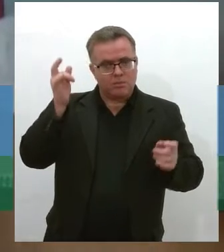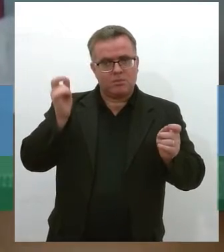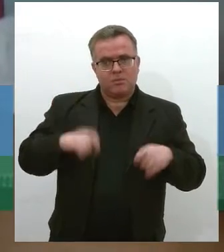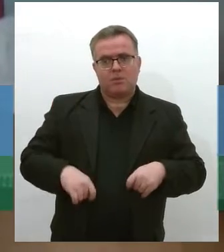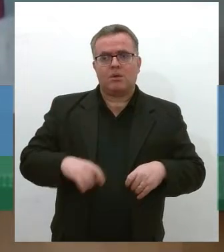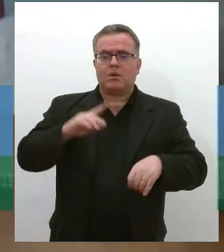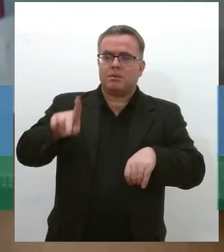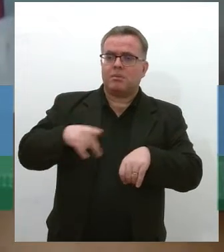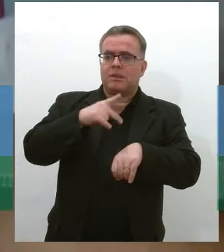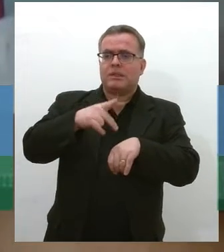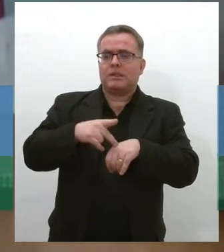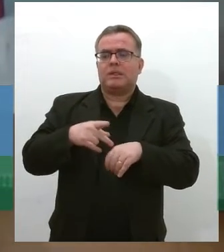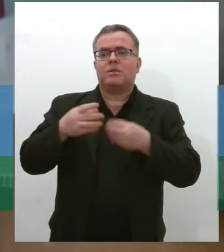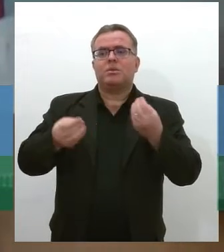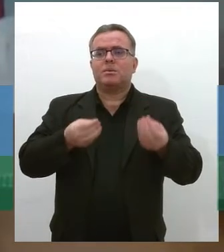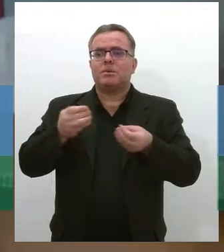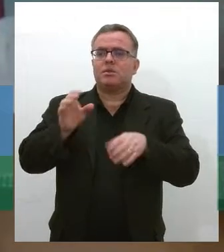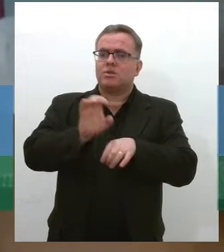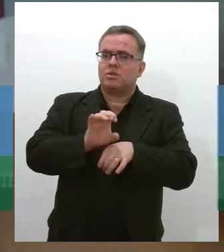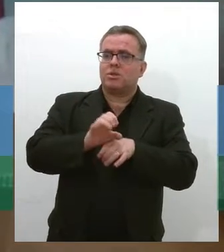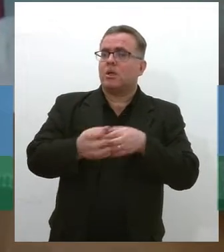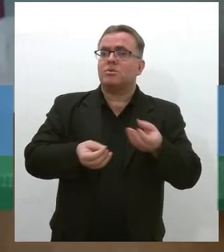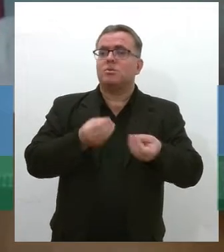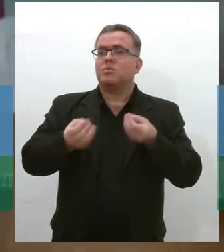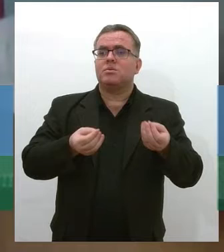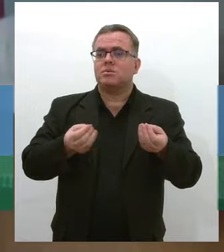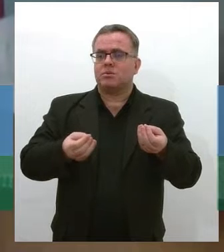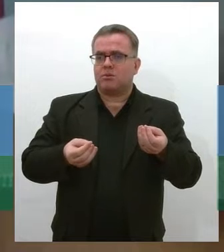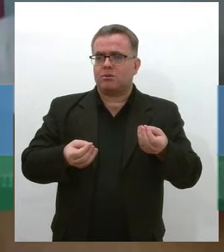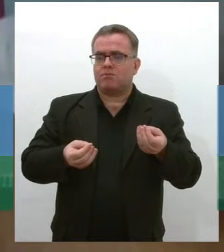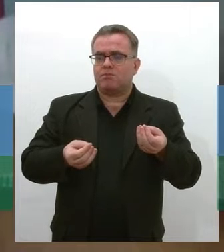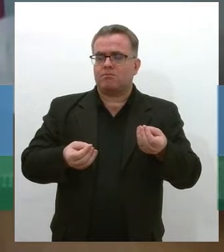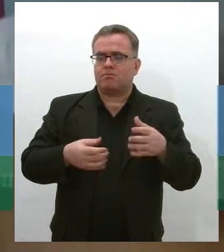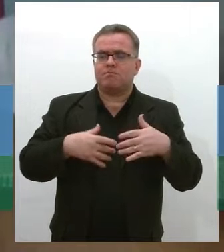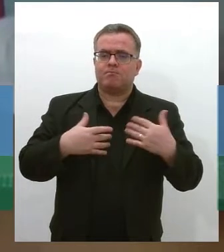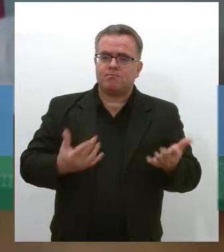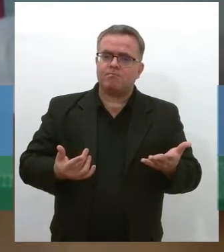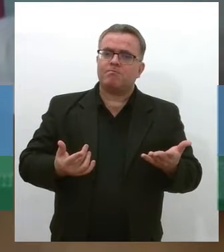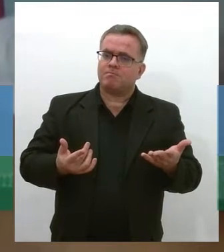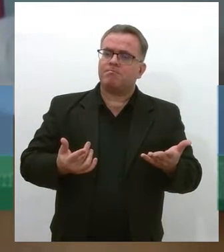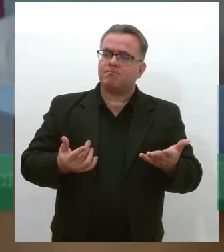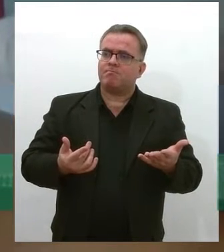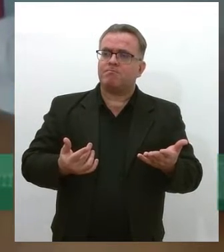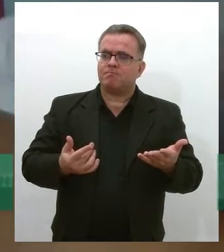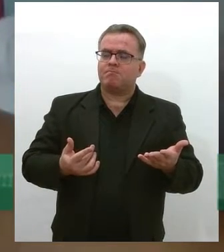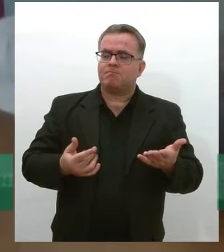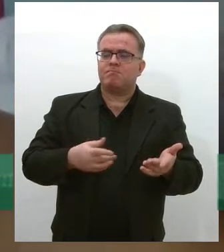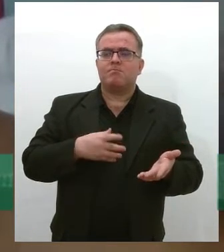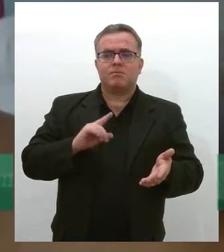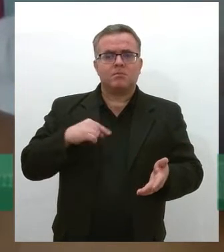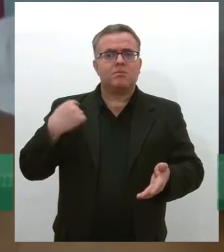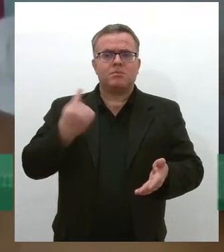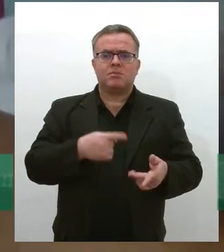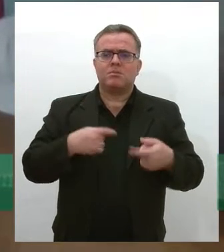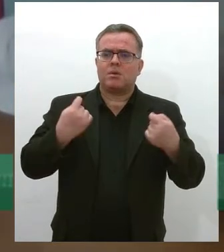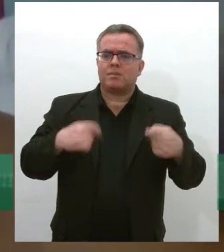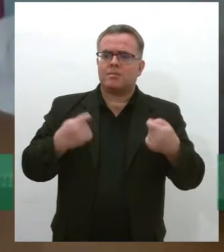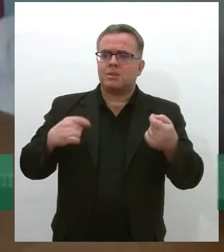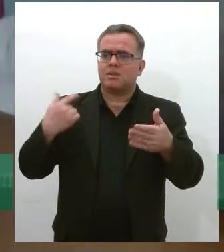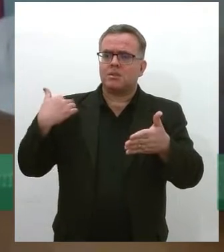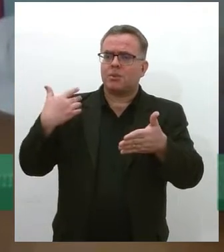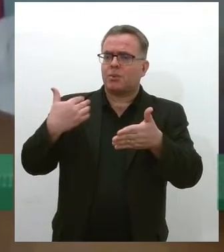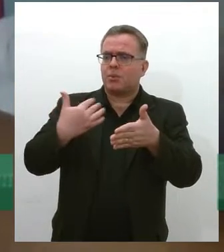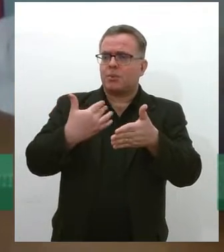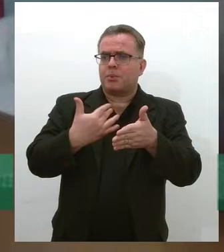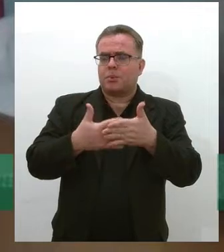de Estado também, né? E sim, é um processo que a gente ainda precisa estar mais atento, compreender